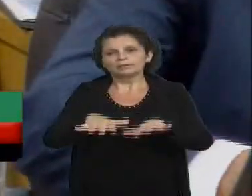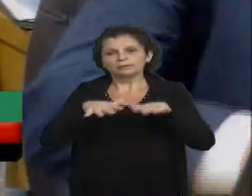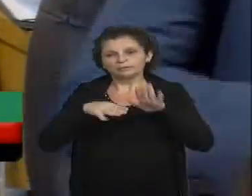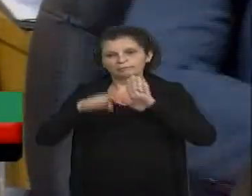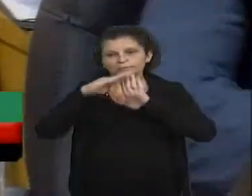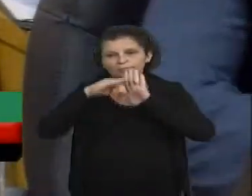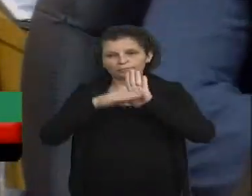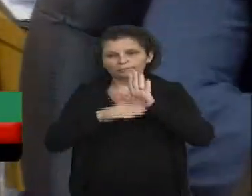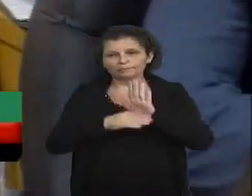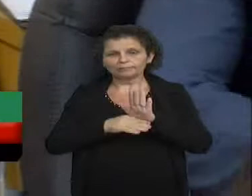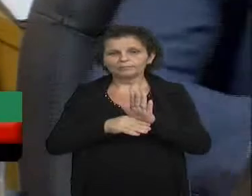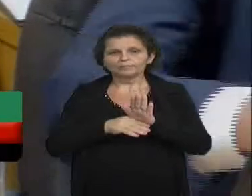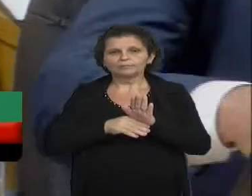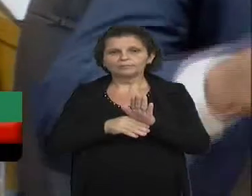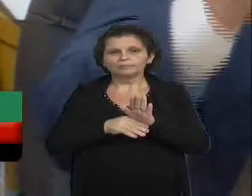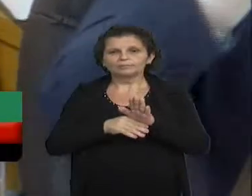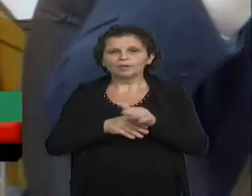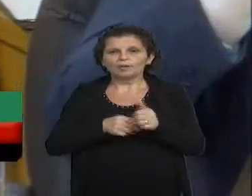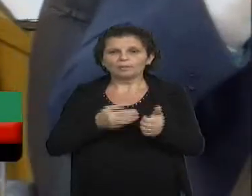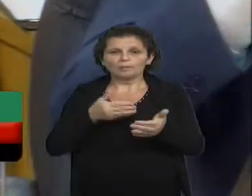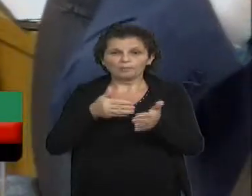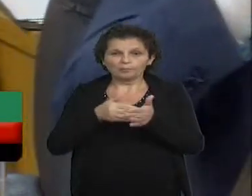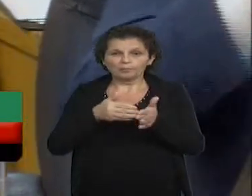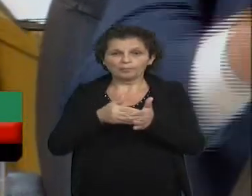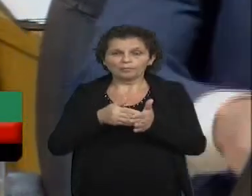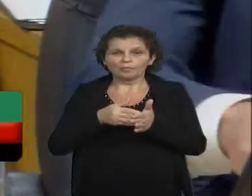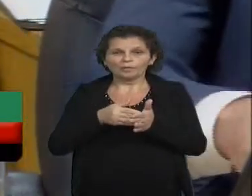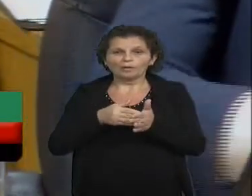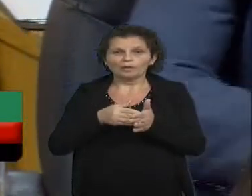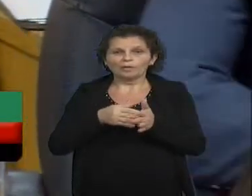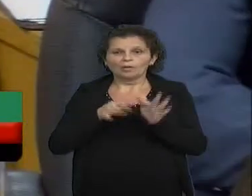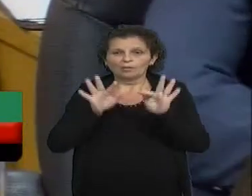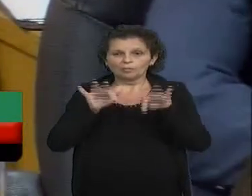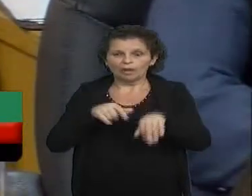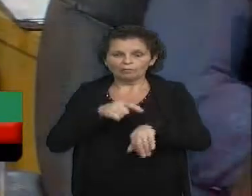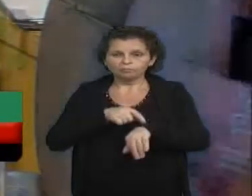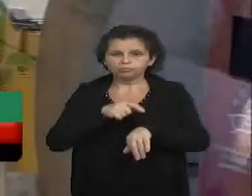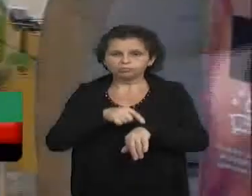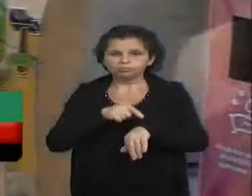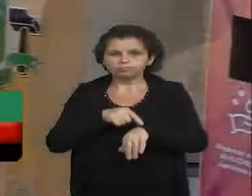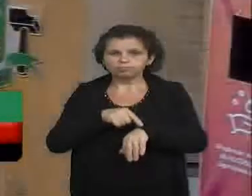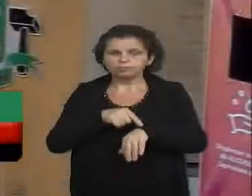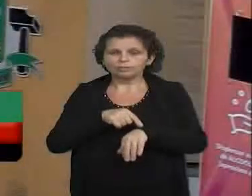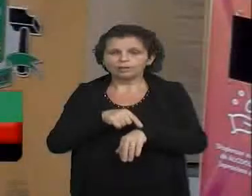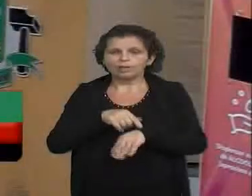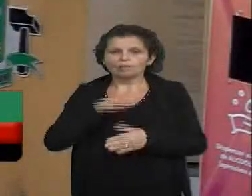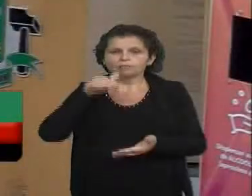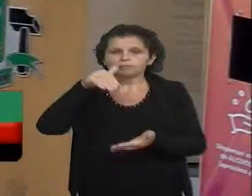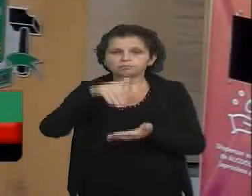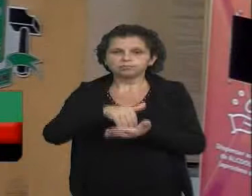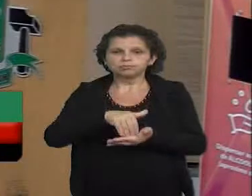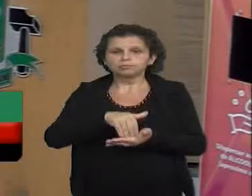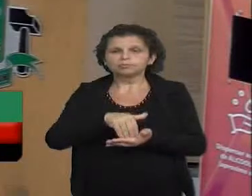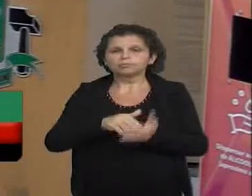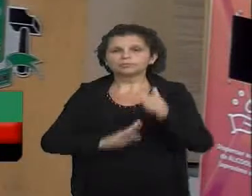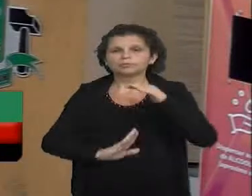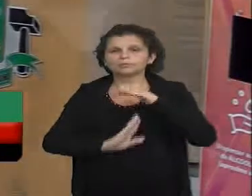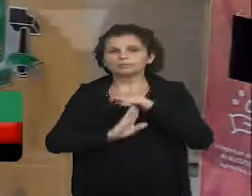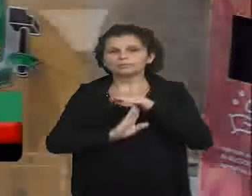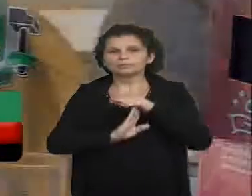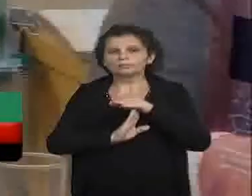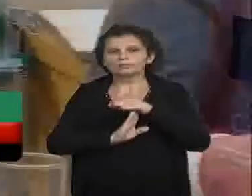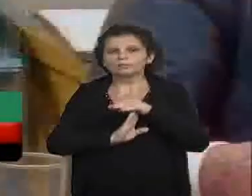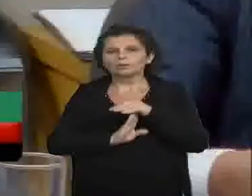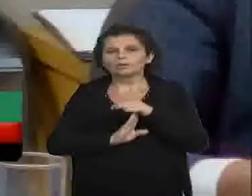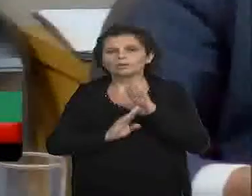vereadores, estamos chegando ao tempo esgotado, o tempo regimental. Questão de ordem, senhor